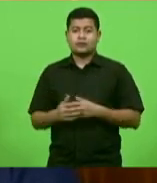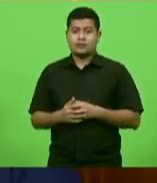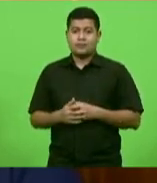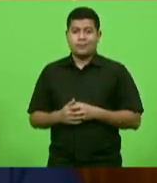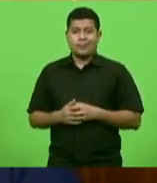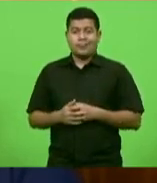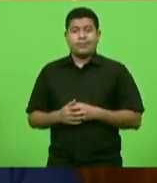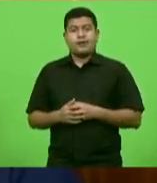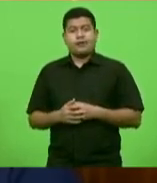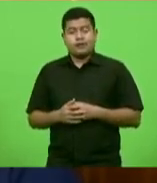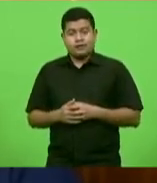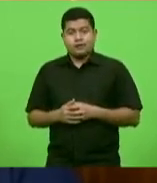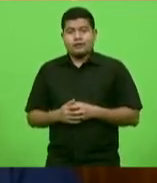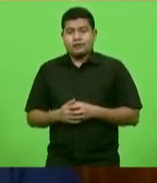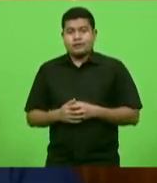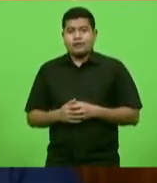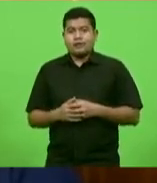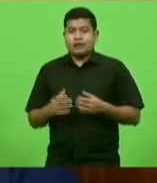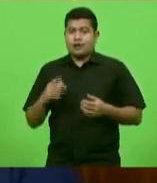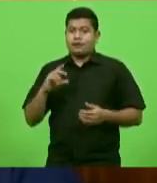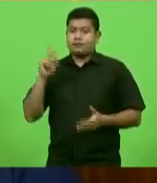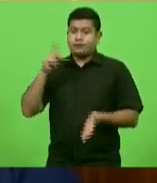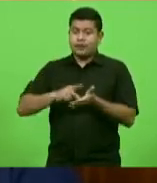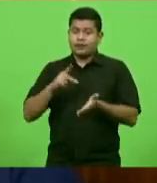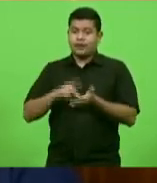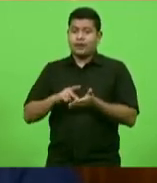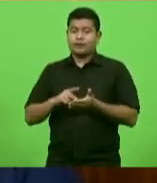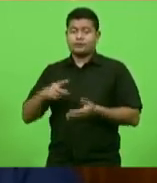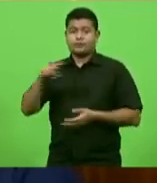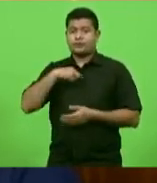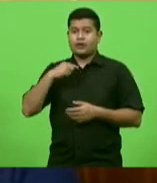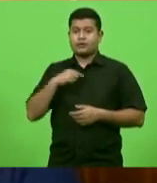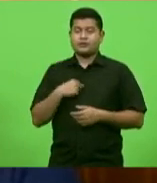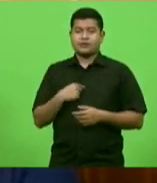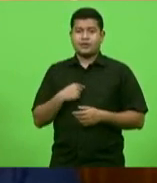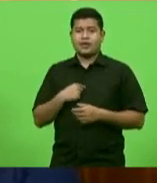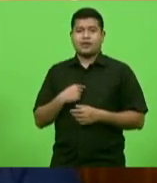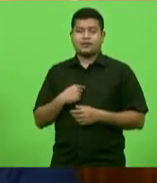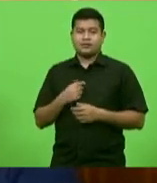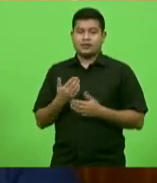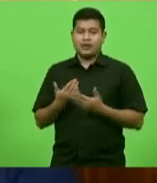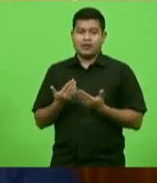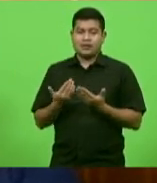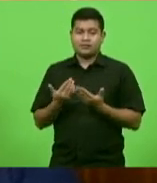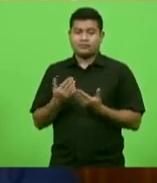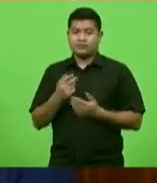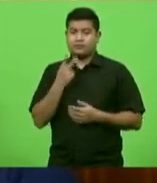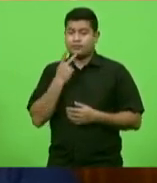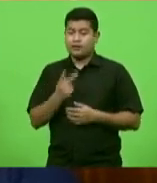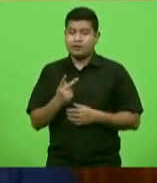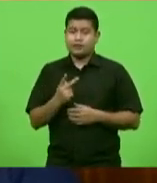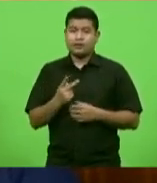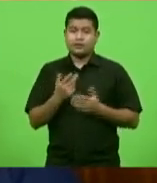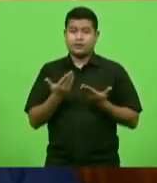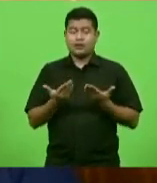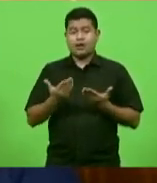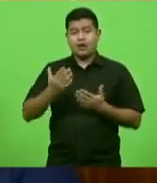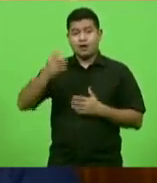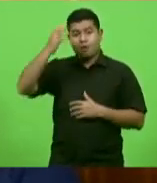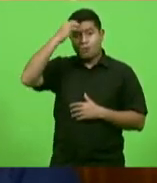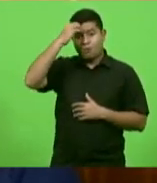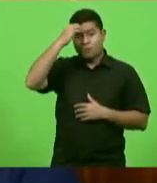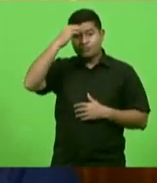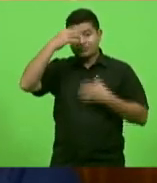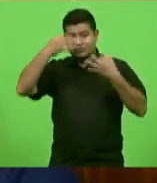que é inegável em todo esse imbróglio. Dolosa ou culposa, omissiva ou comissiva,